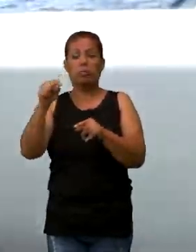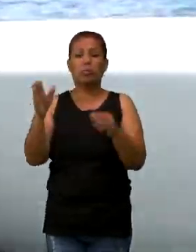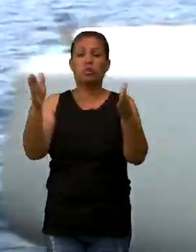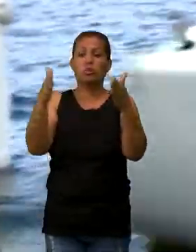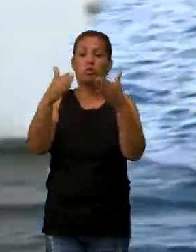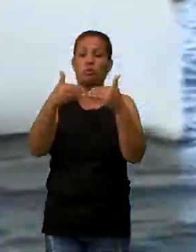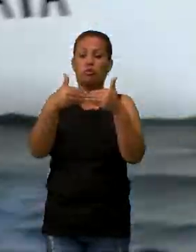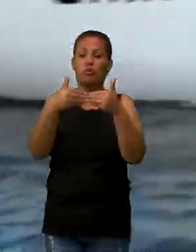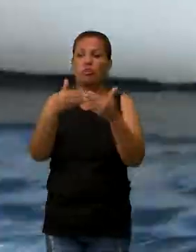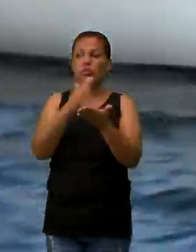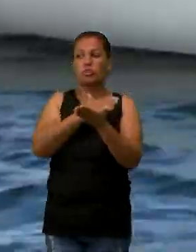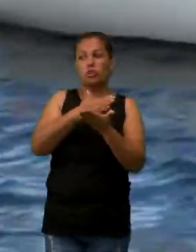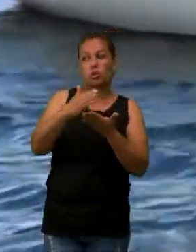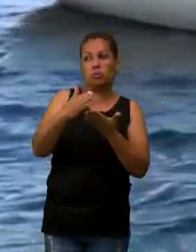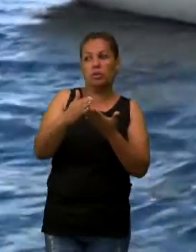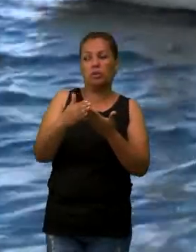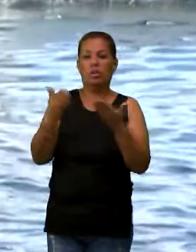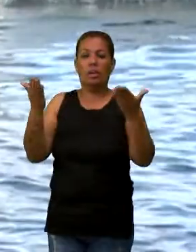o